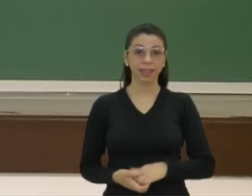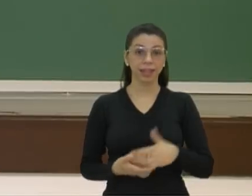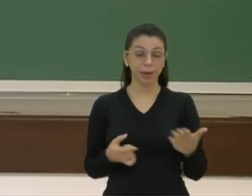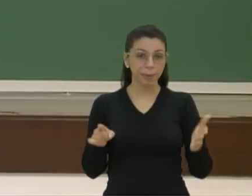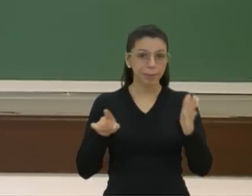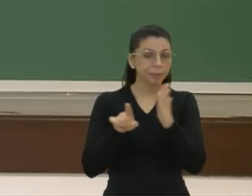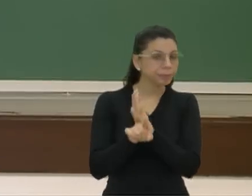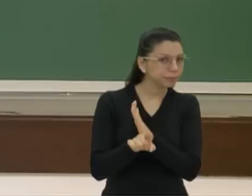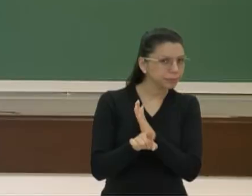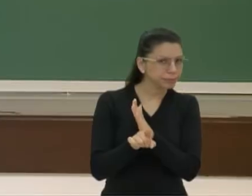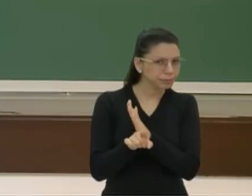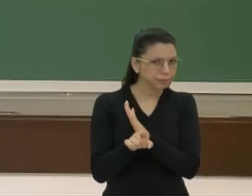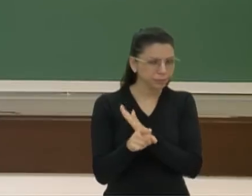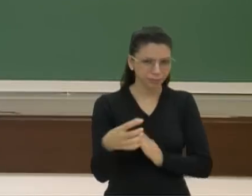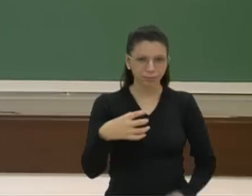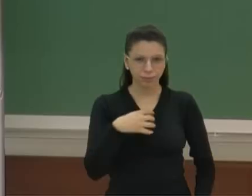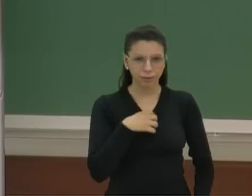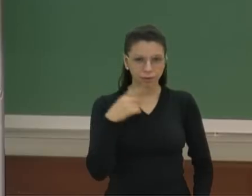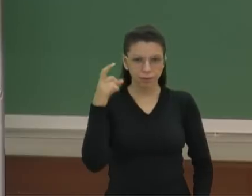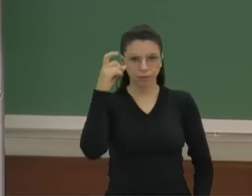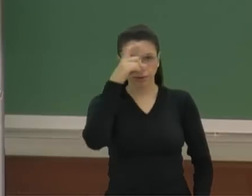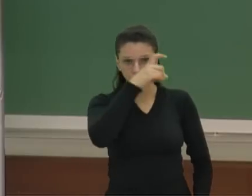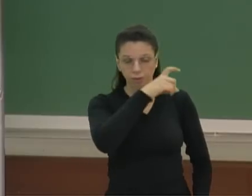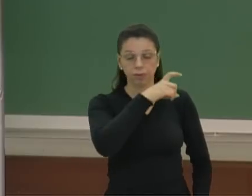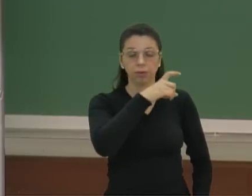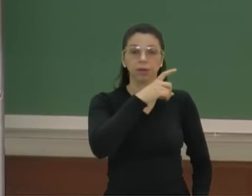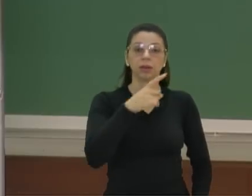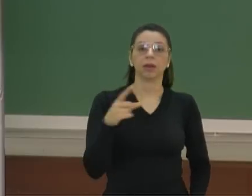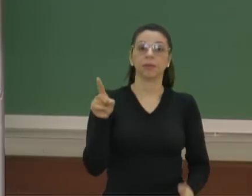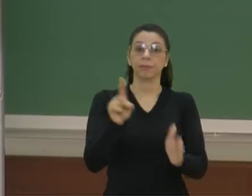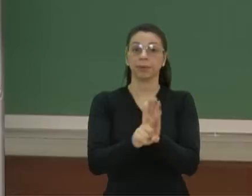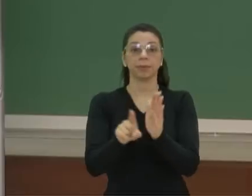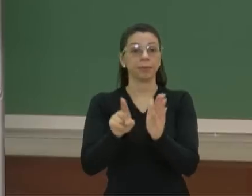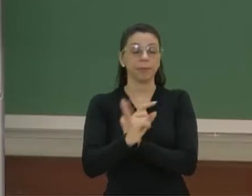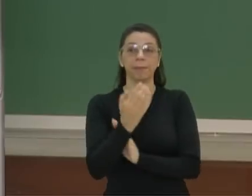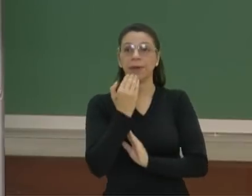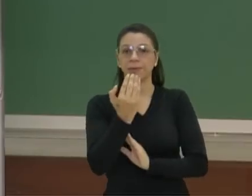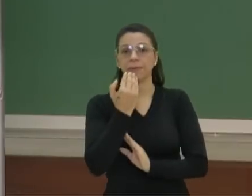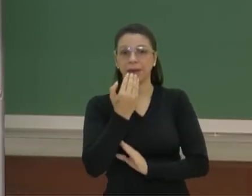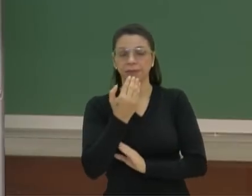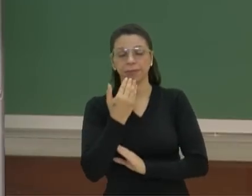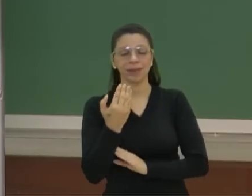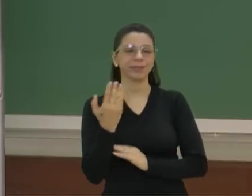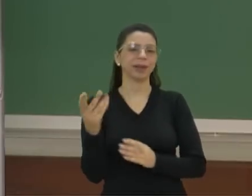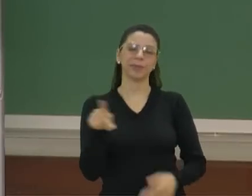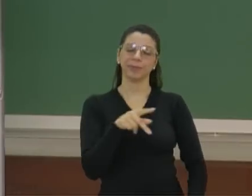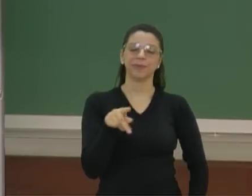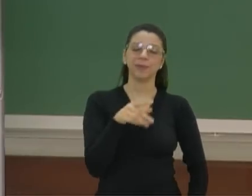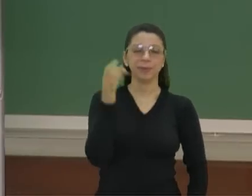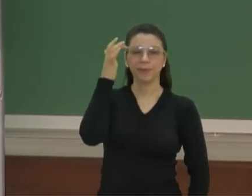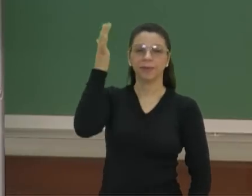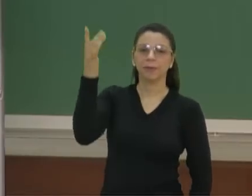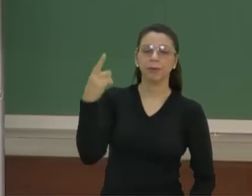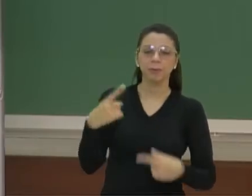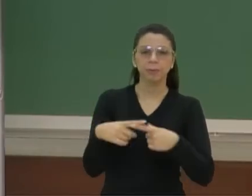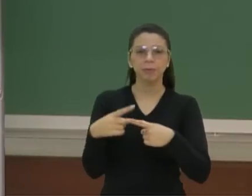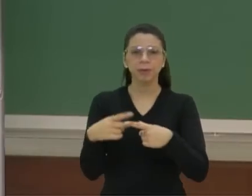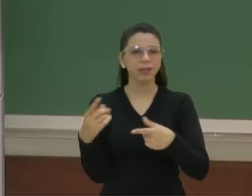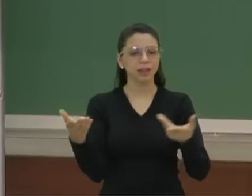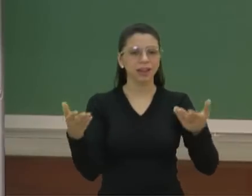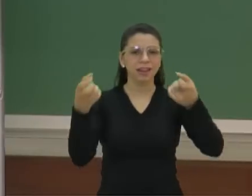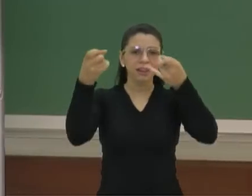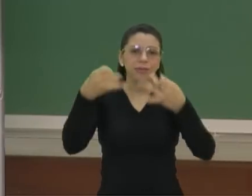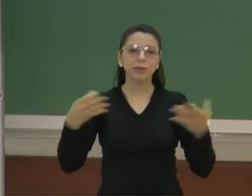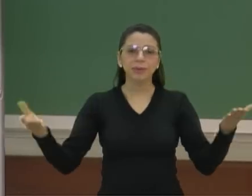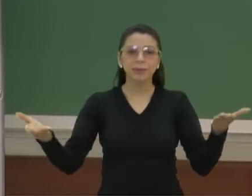Quiz. E agora? Sentiu dificuldade? Vocês pedem tanto o quiz, eu coloco. Ah, Fabiana, isso estava fácil. Você acabou de falar. Falou